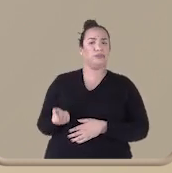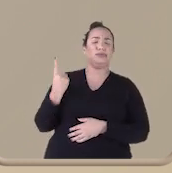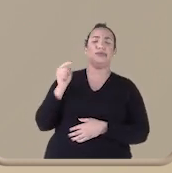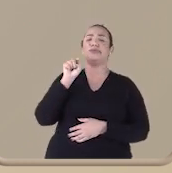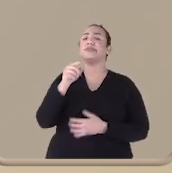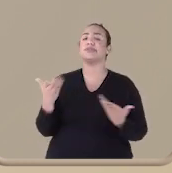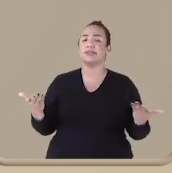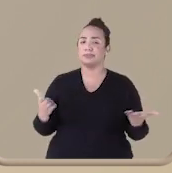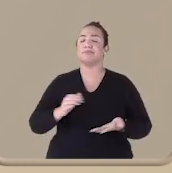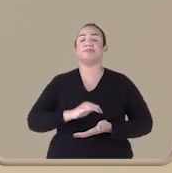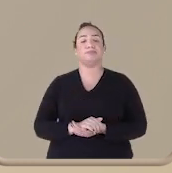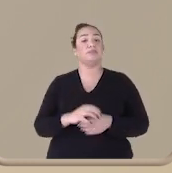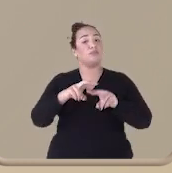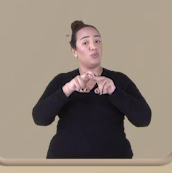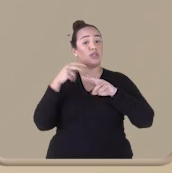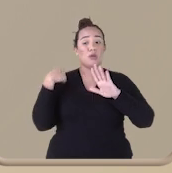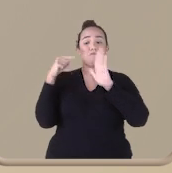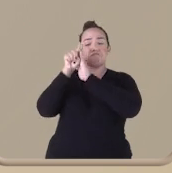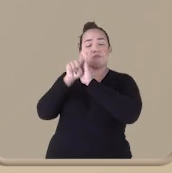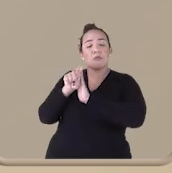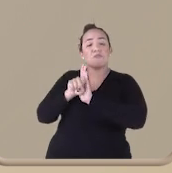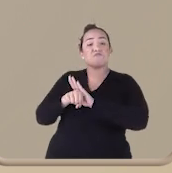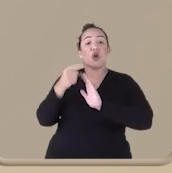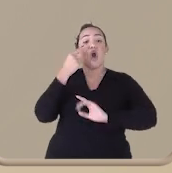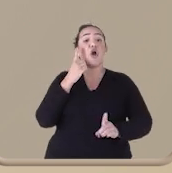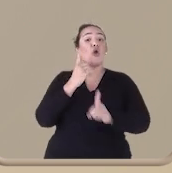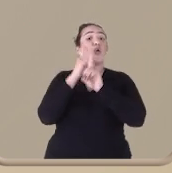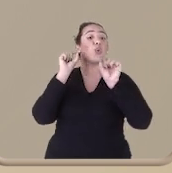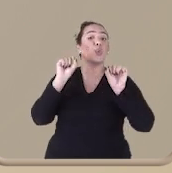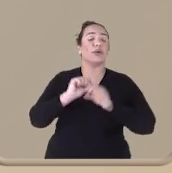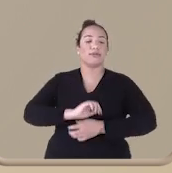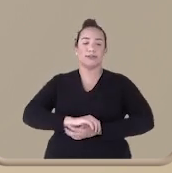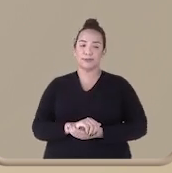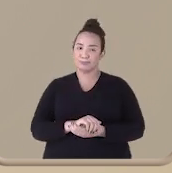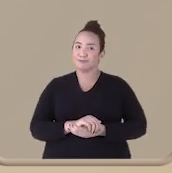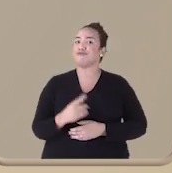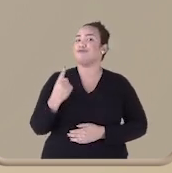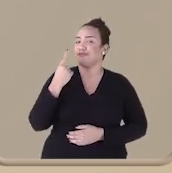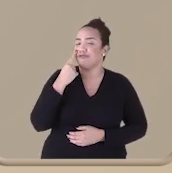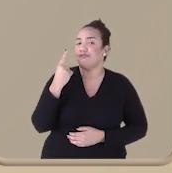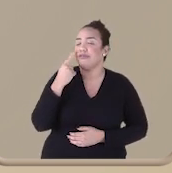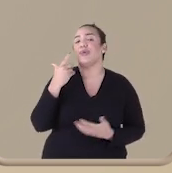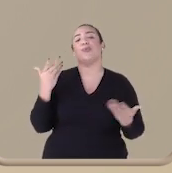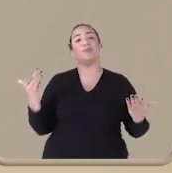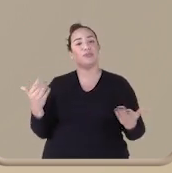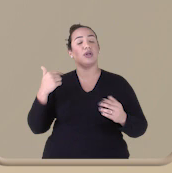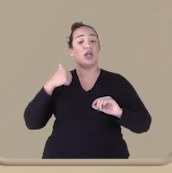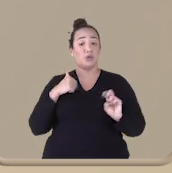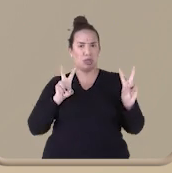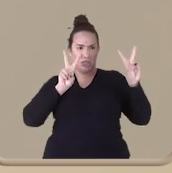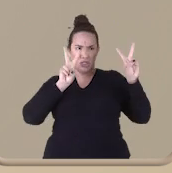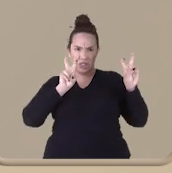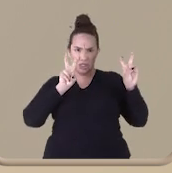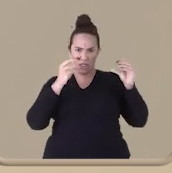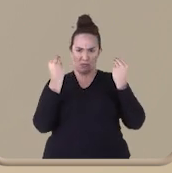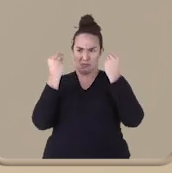bem estranho. E você? Por isso, resolvi pesquisar e olha só o que eu encontrei. Viu só? Assim que eu